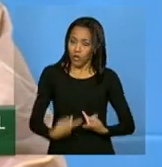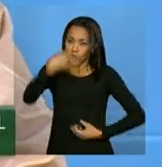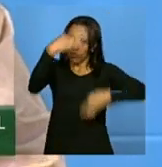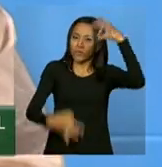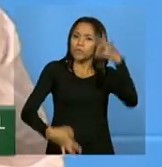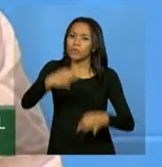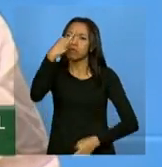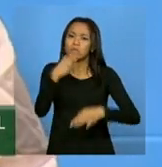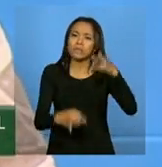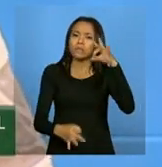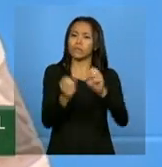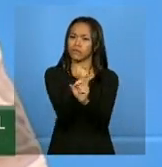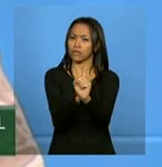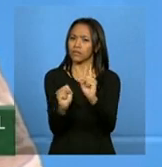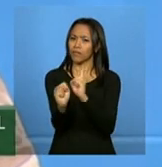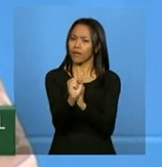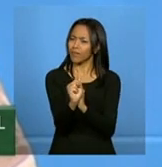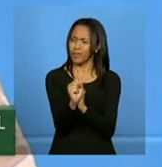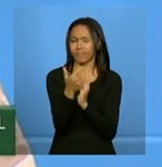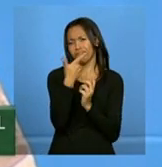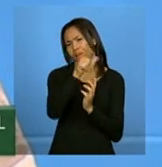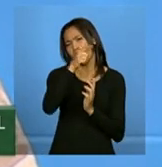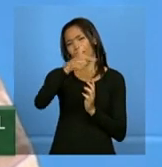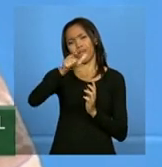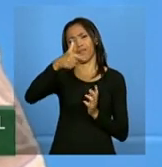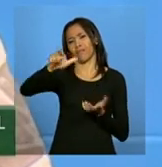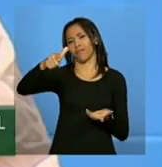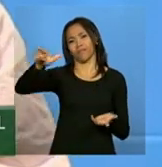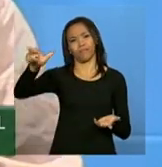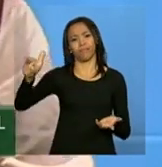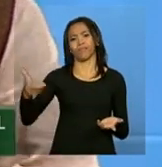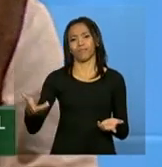social e assim por diante.